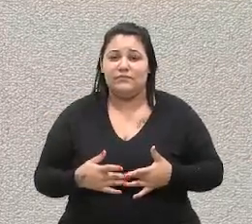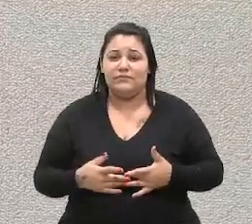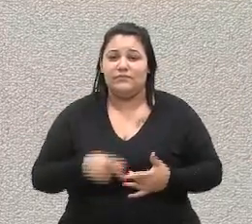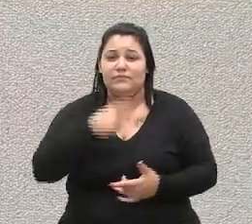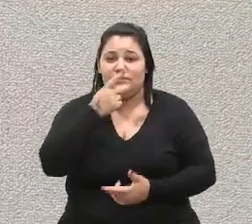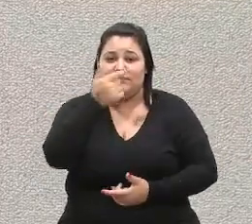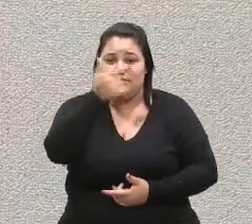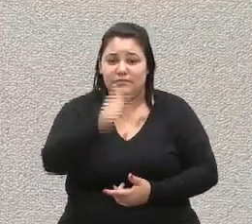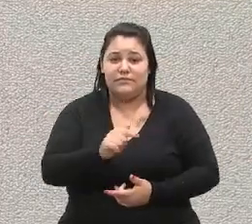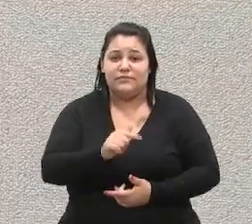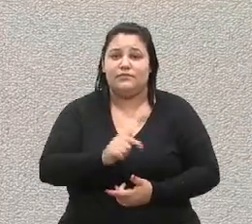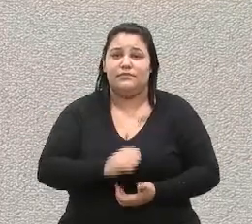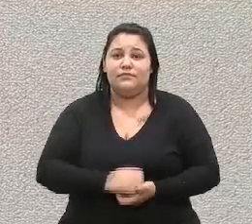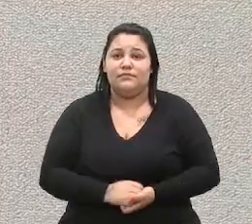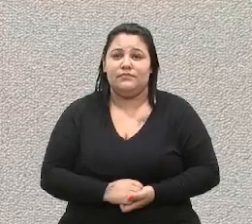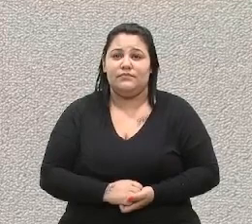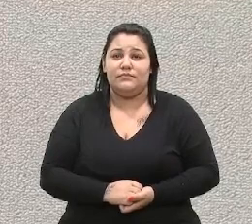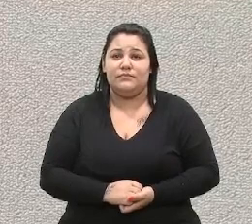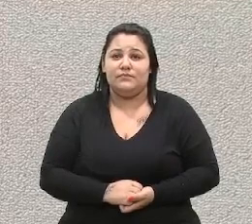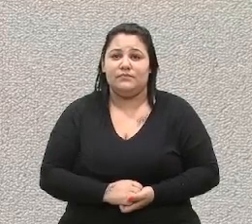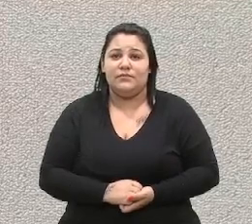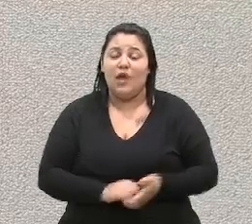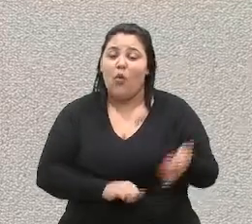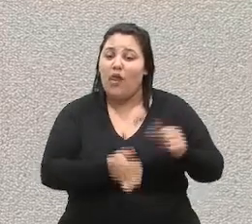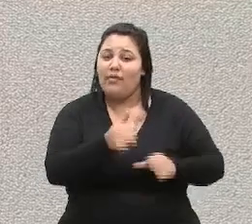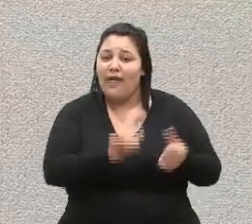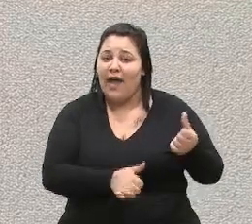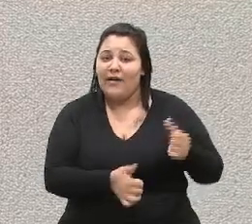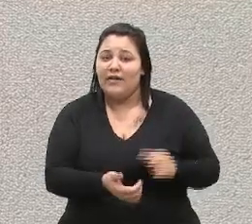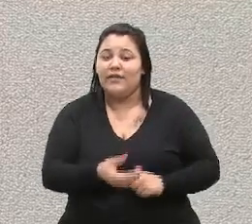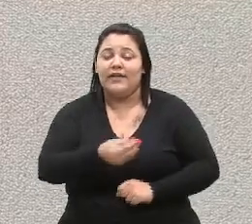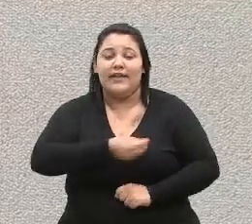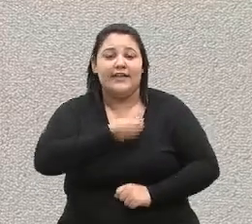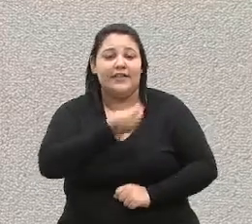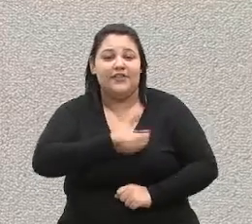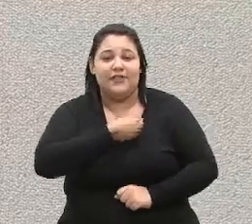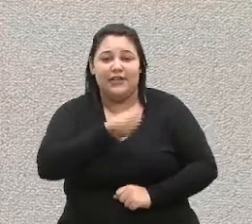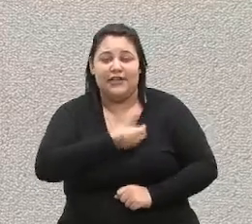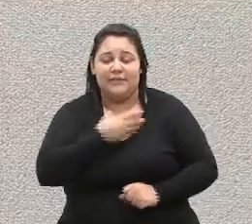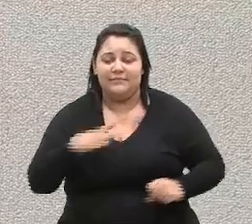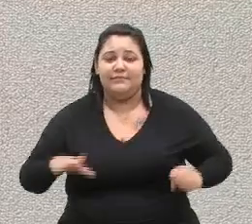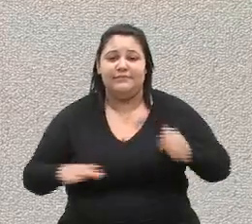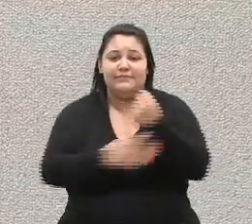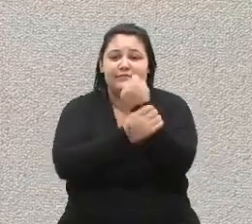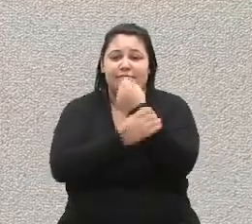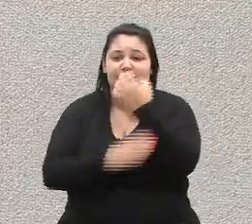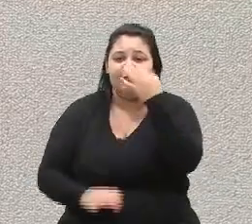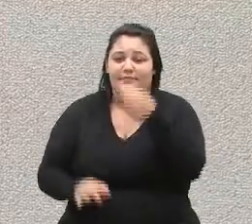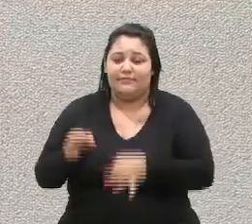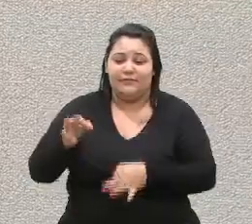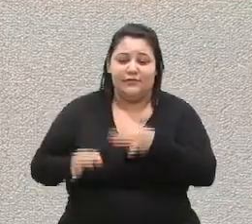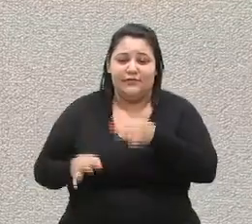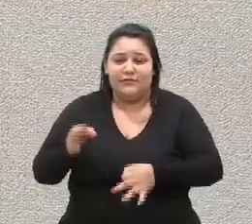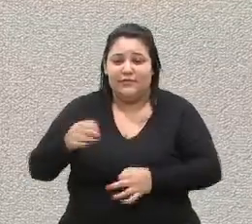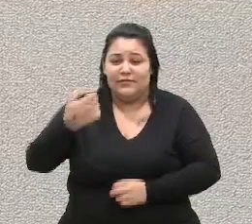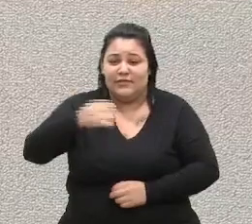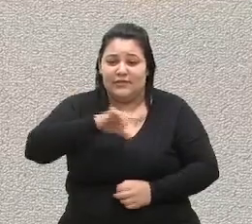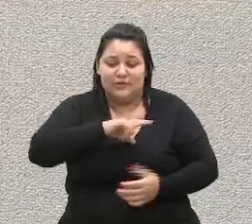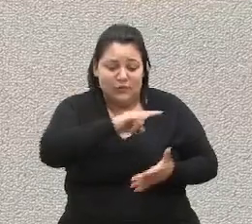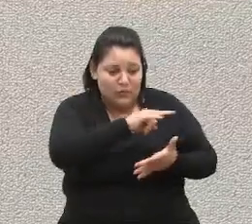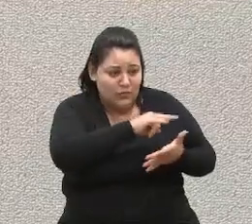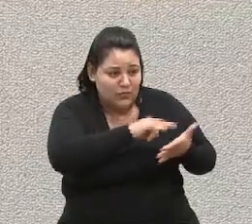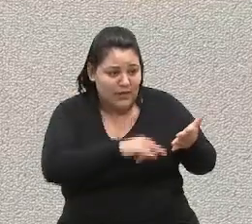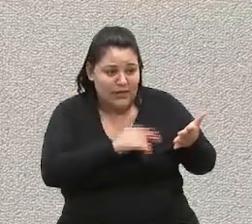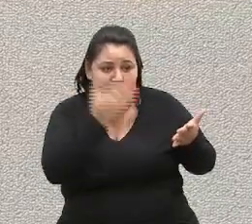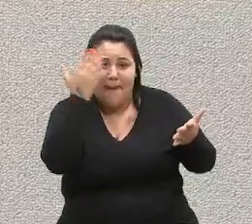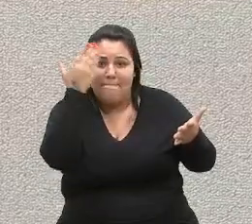pessoas: dignidade para as pessoas, segurança jurídica, tu tem a escritura do teu